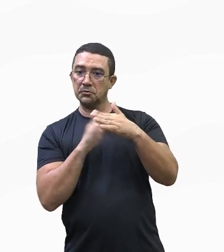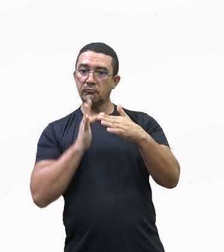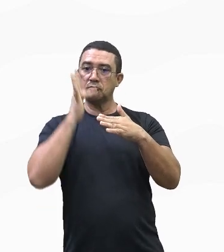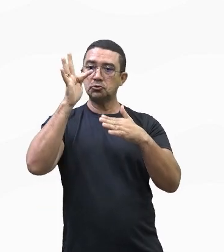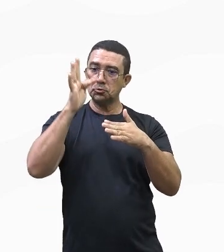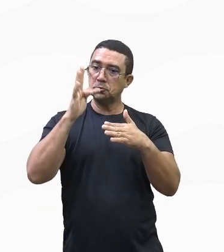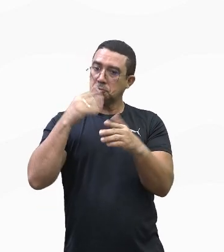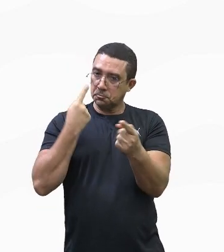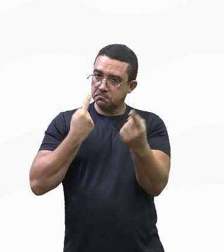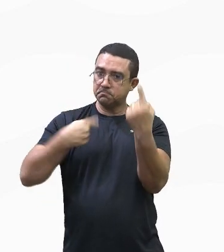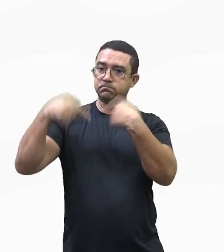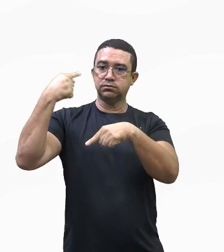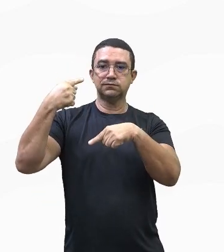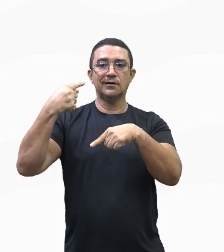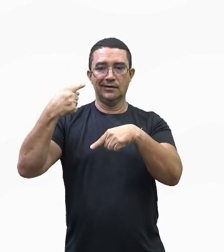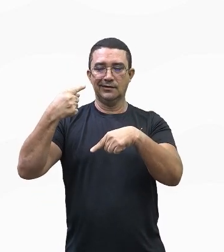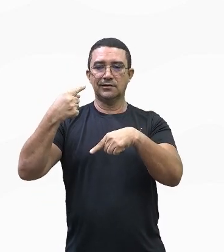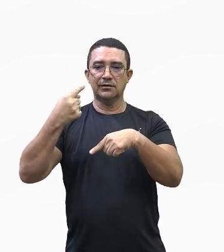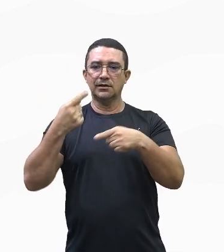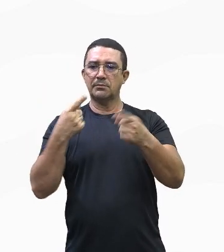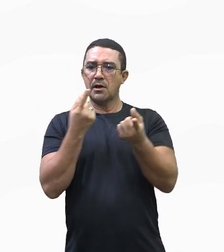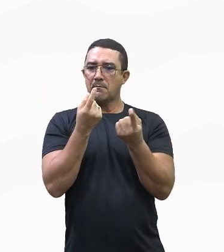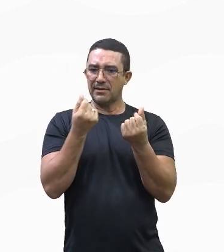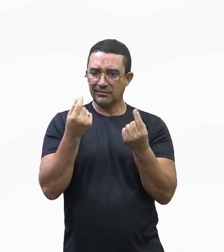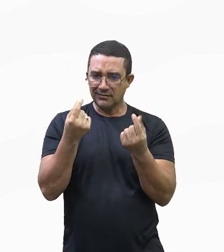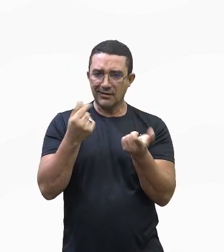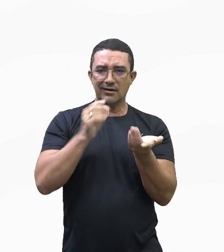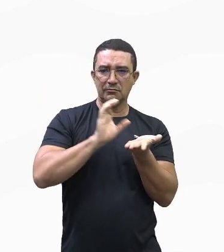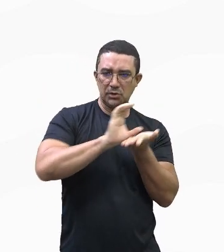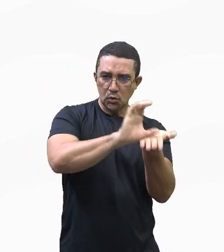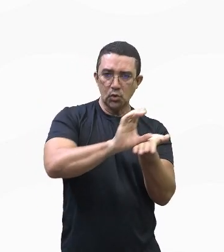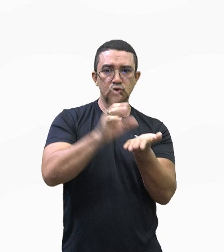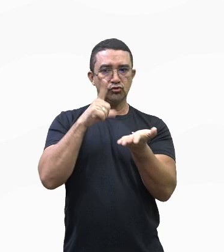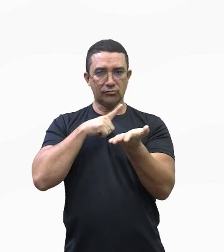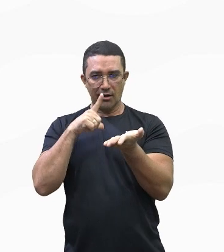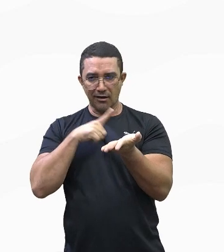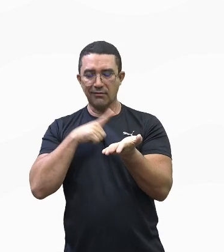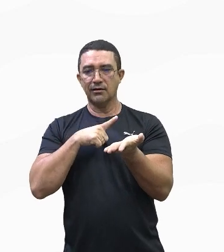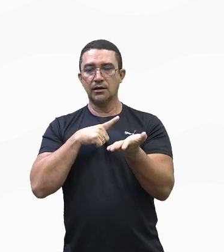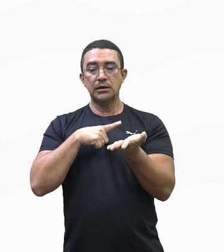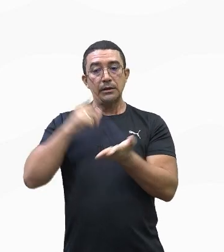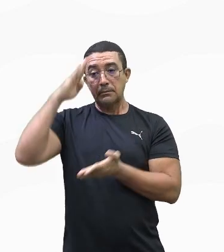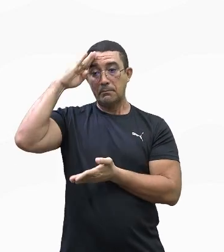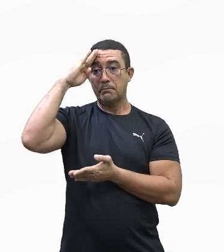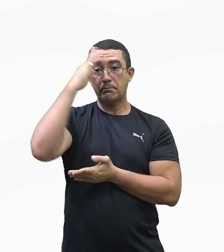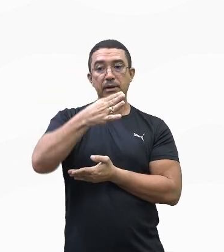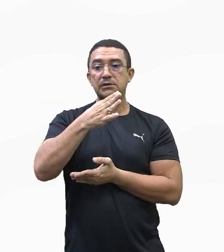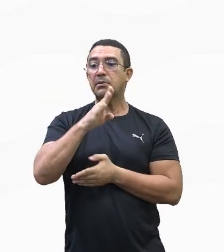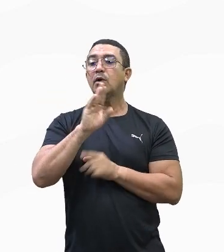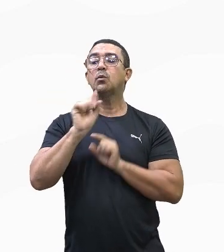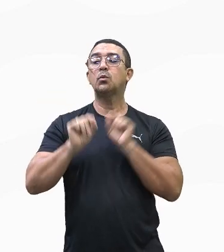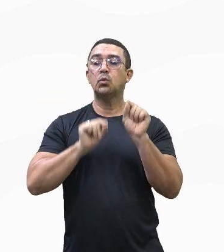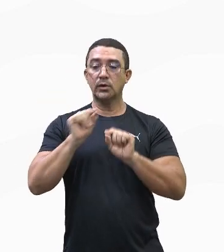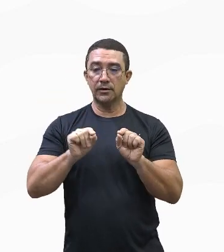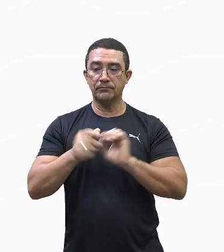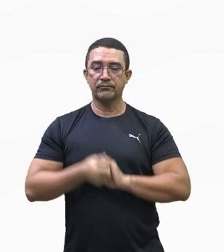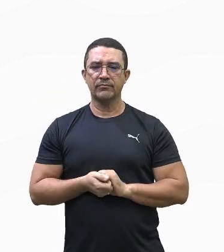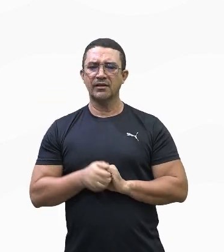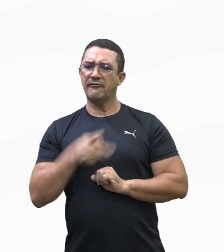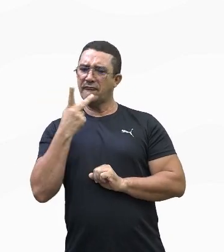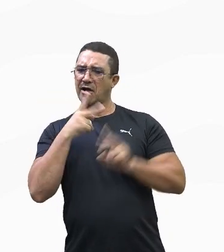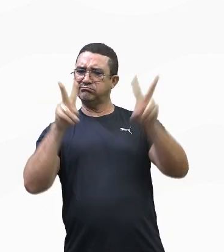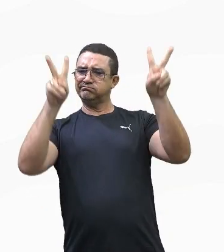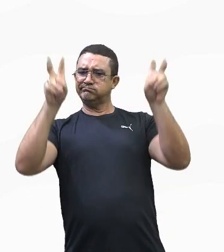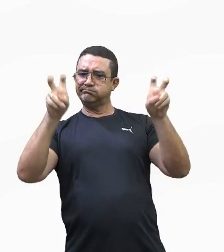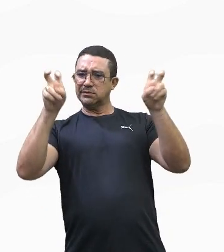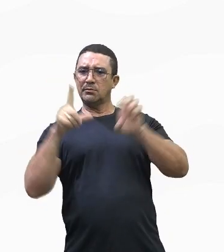que os recursos eles estejam ali disponíveis sempre que você precisar, né? E principalmente quando se fala de empreendimentos,